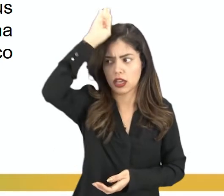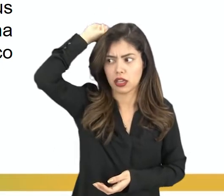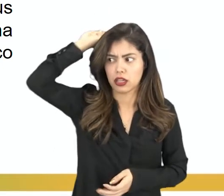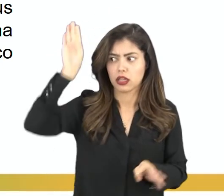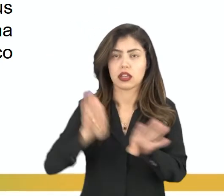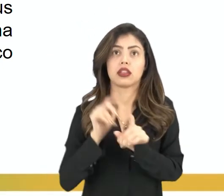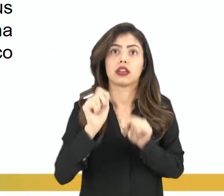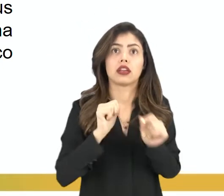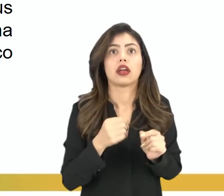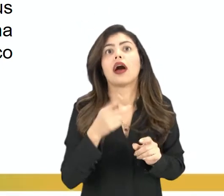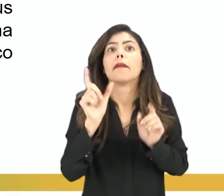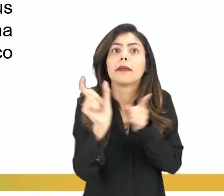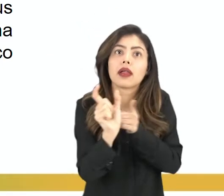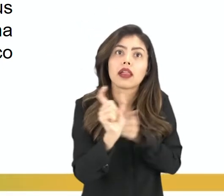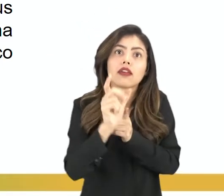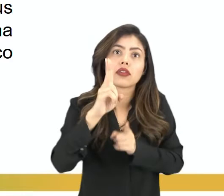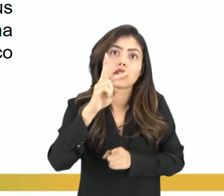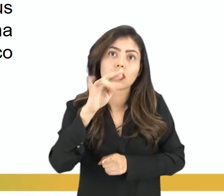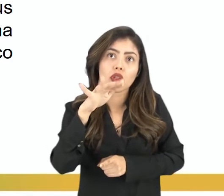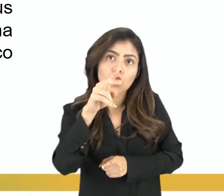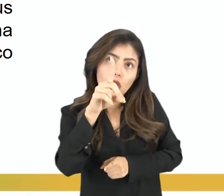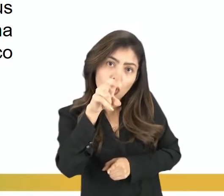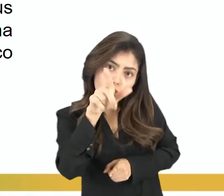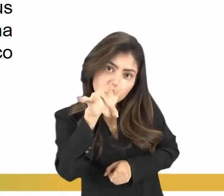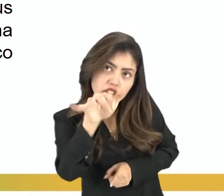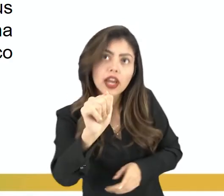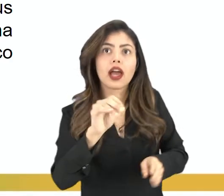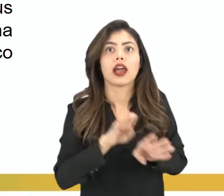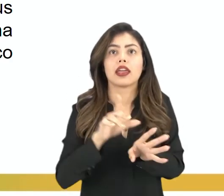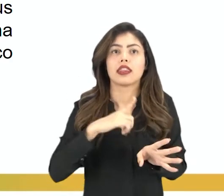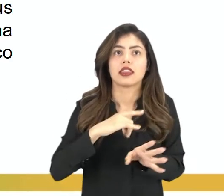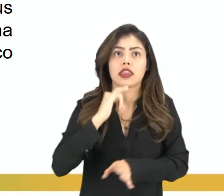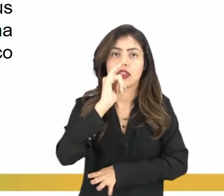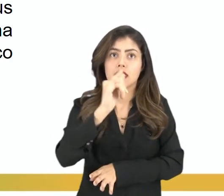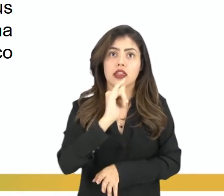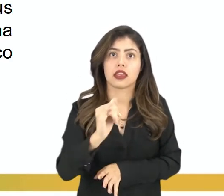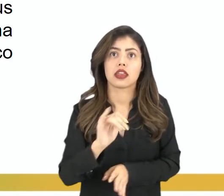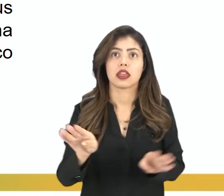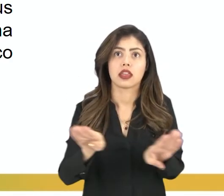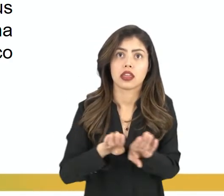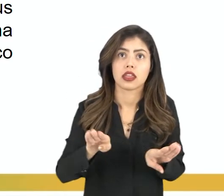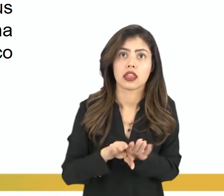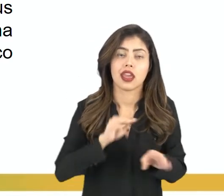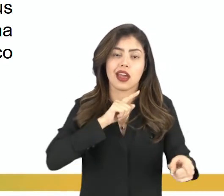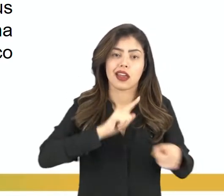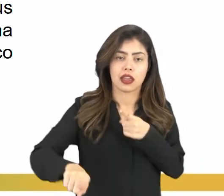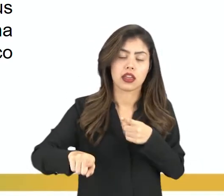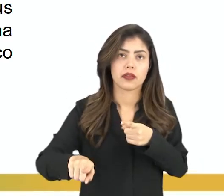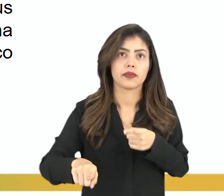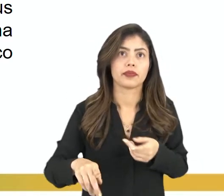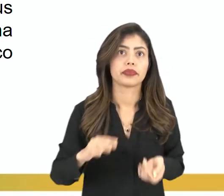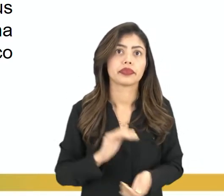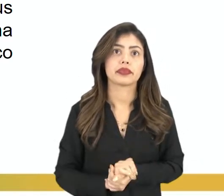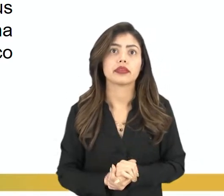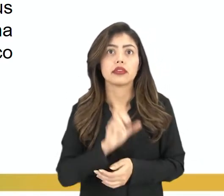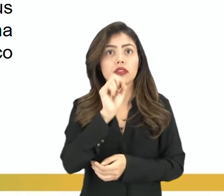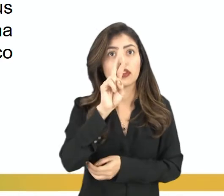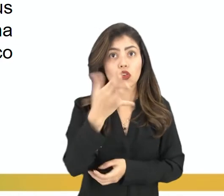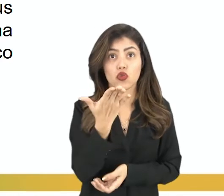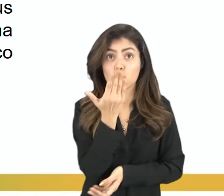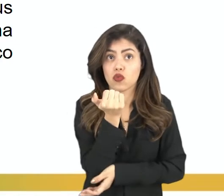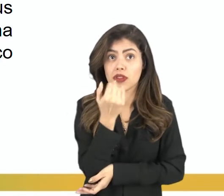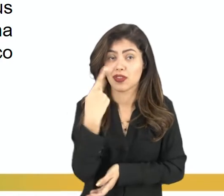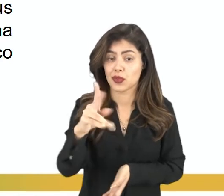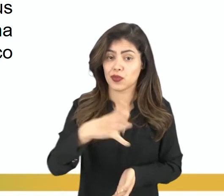a palavra cronologia, avisado por um oráculo que um de seus filhos seria a sua destruição. Saturno resolve comer os